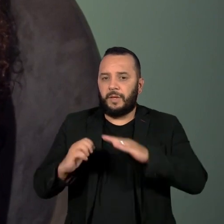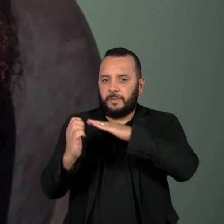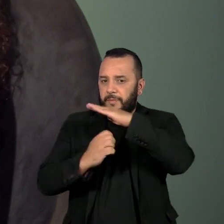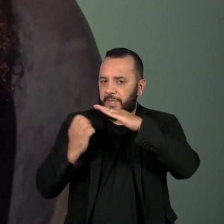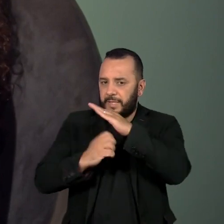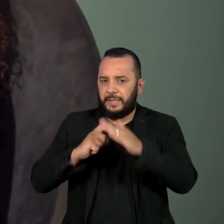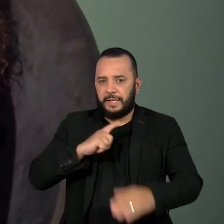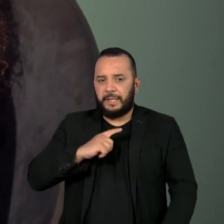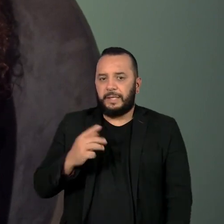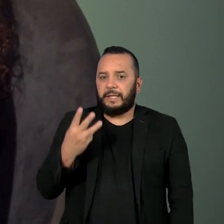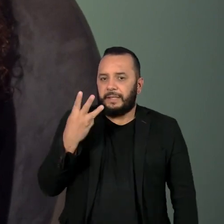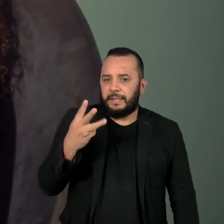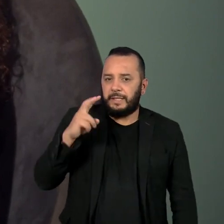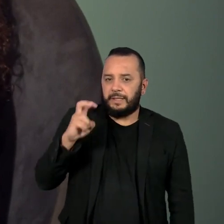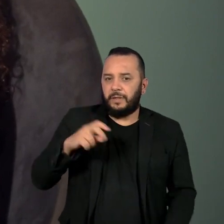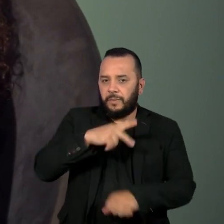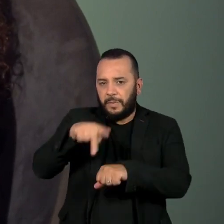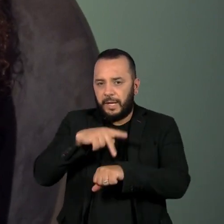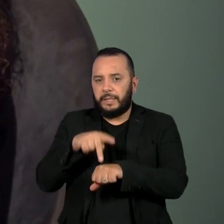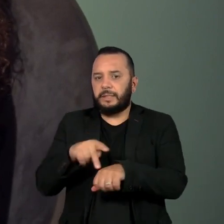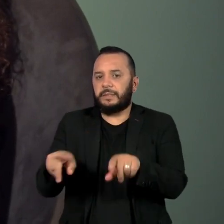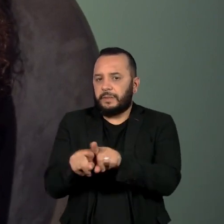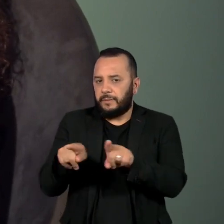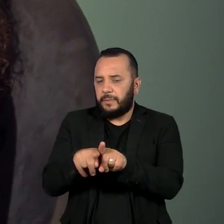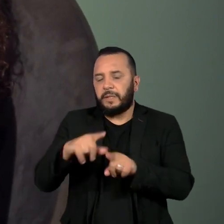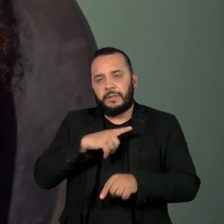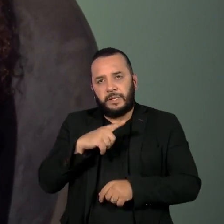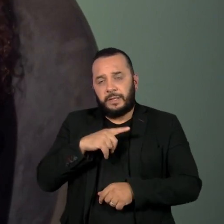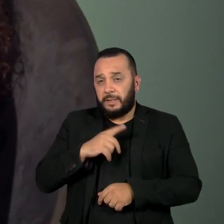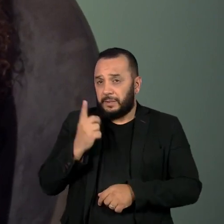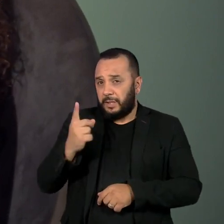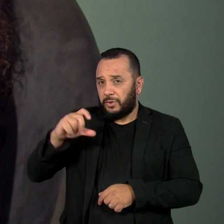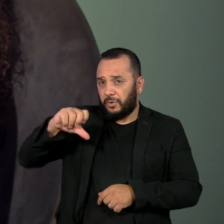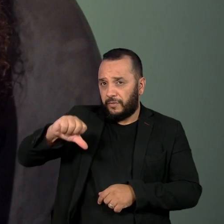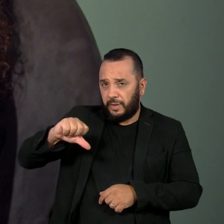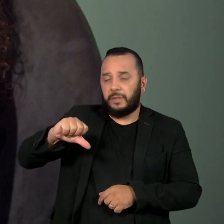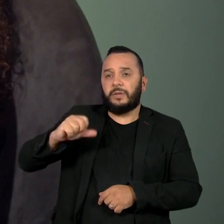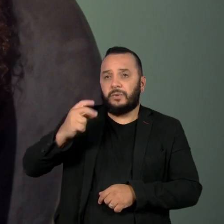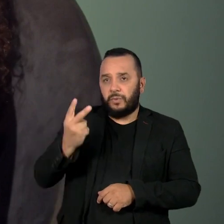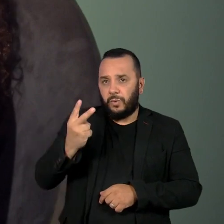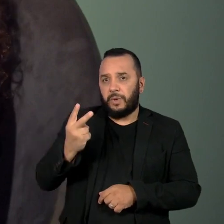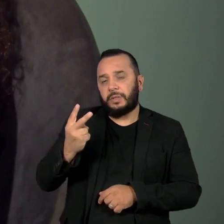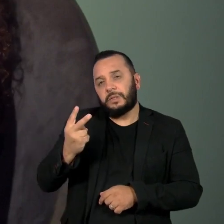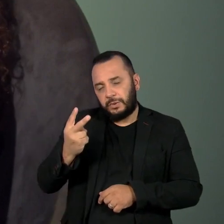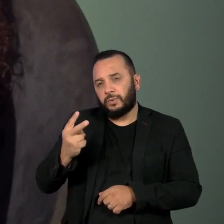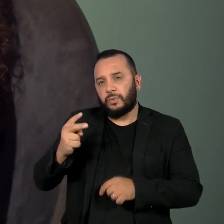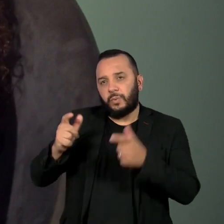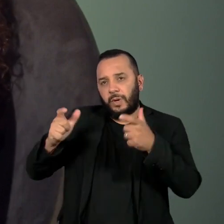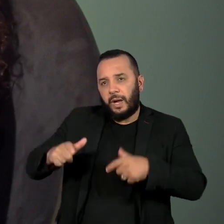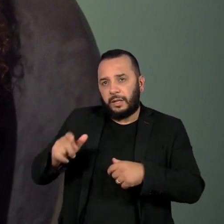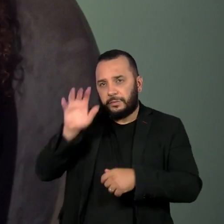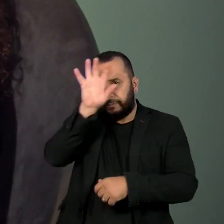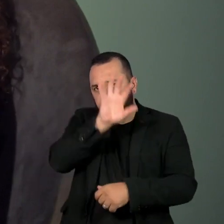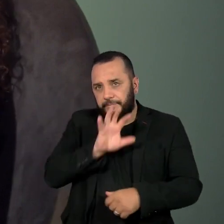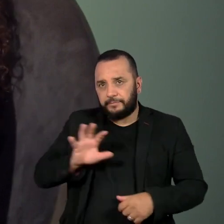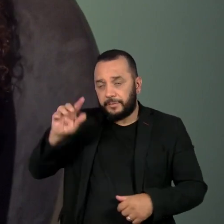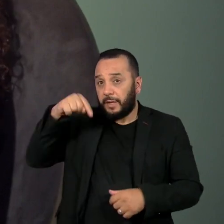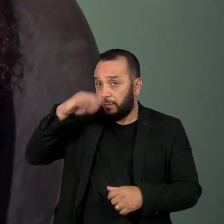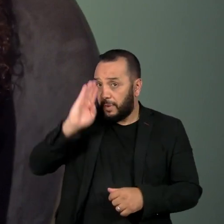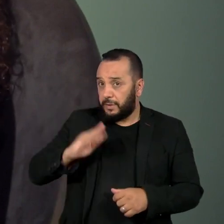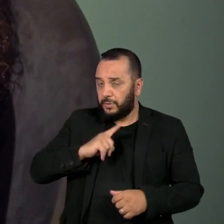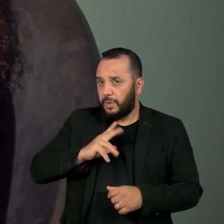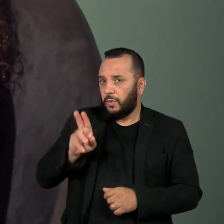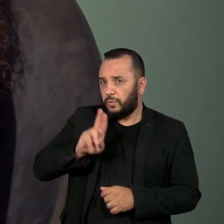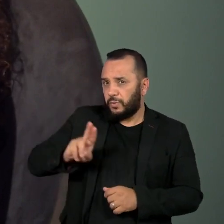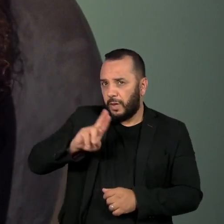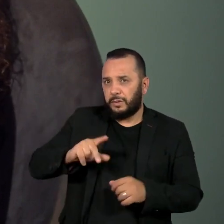países, como plataforma em 192 territórios. Aqui no Brasil, nós somos, entre usuários da plataforma, né,